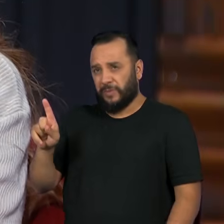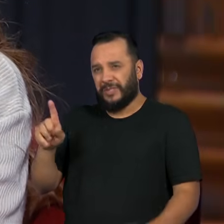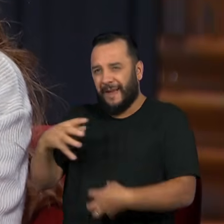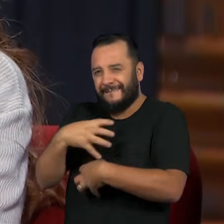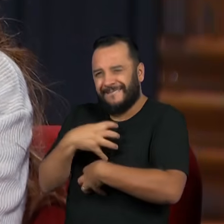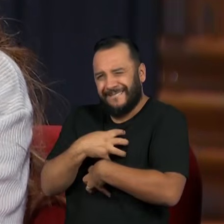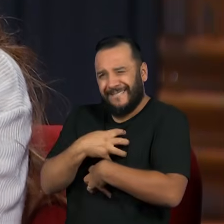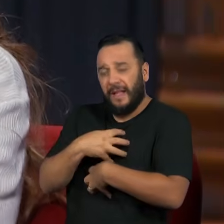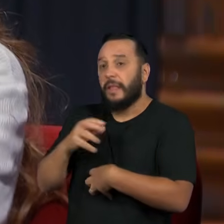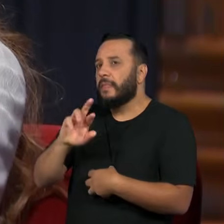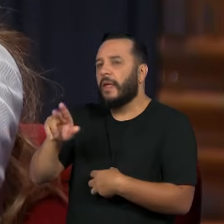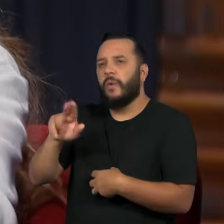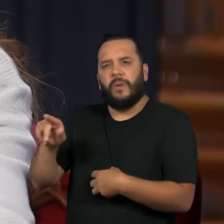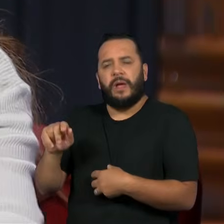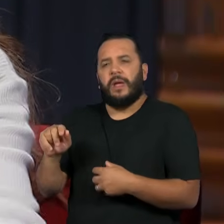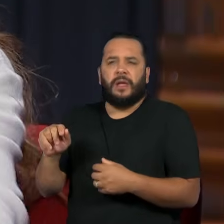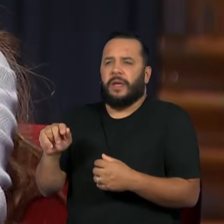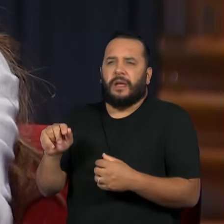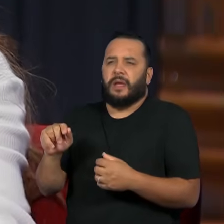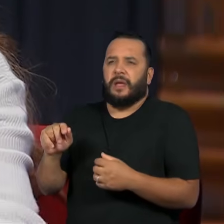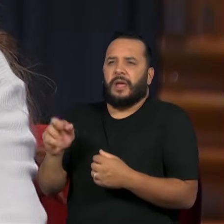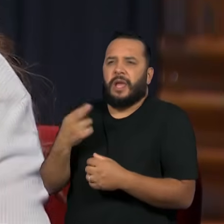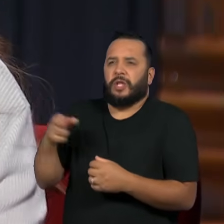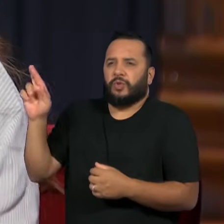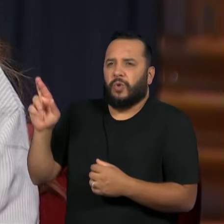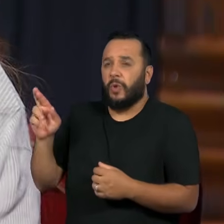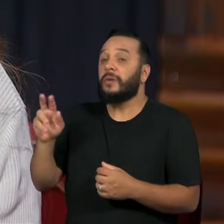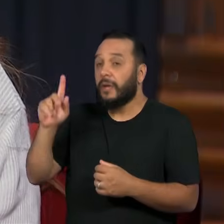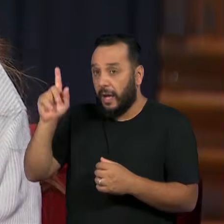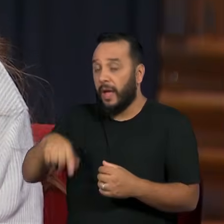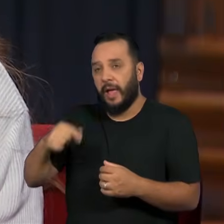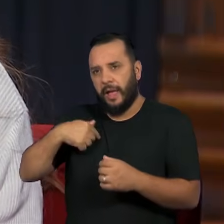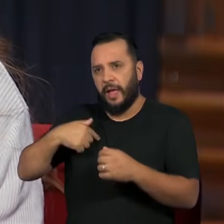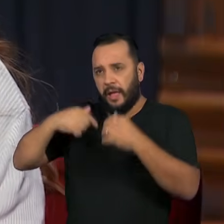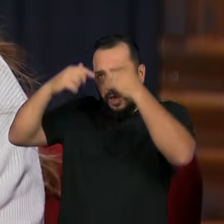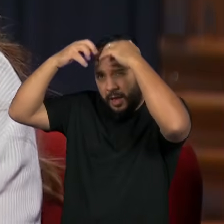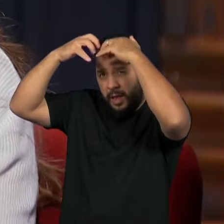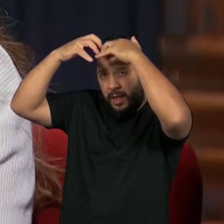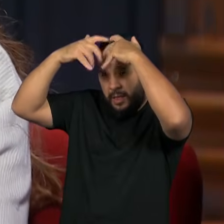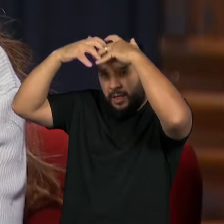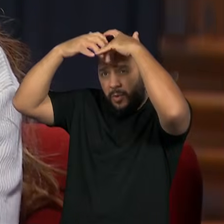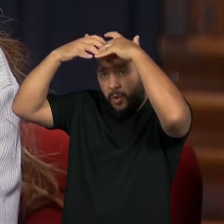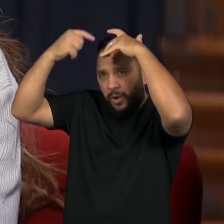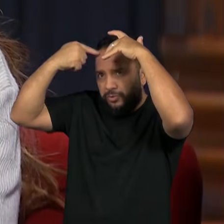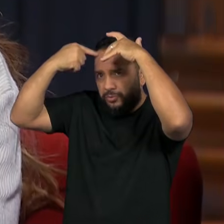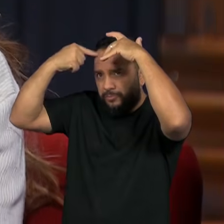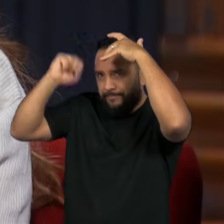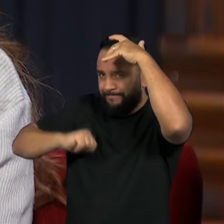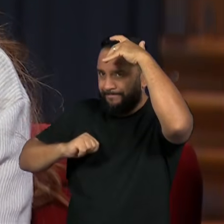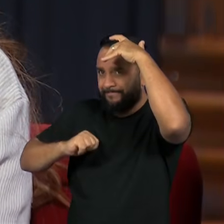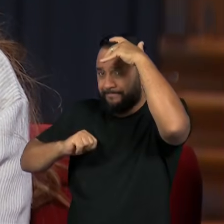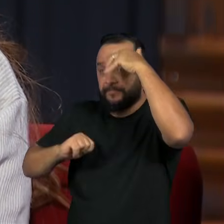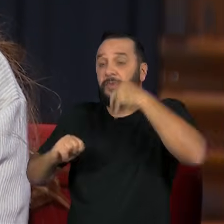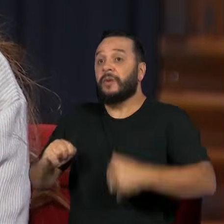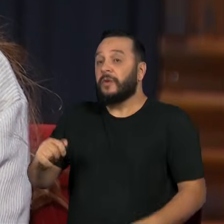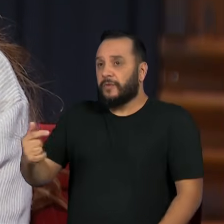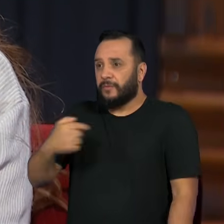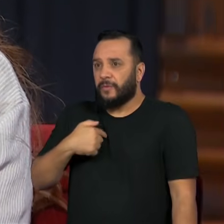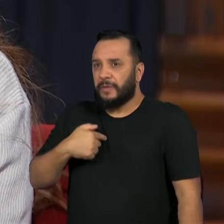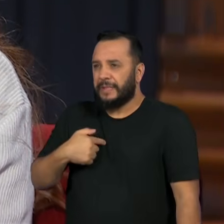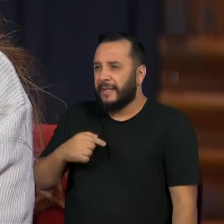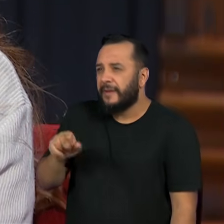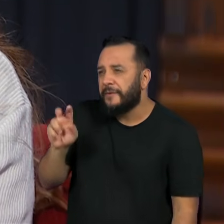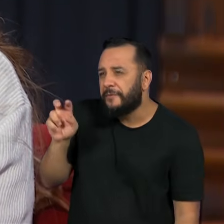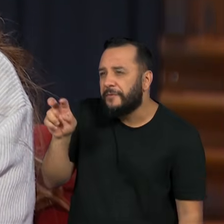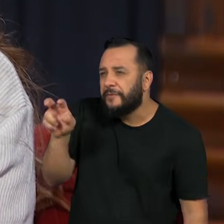é algo que está na neurociência da nossa função neurológica. tá. Você vai para um lugar